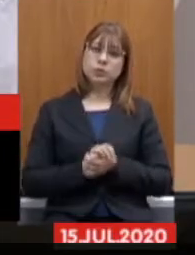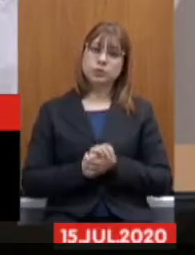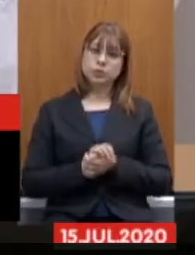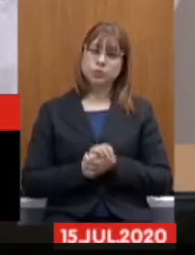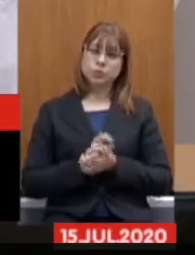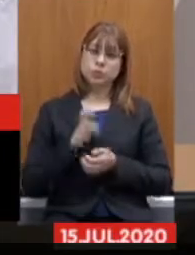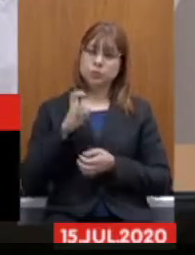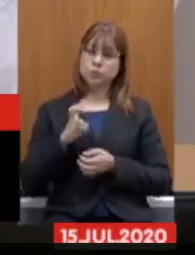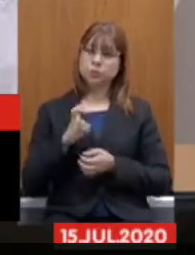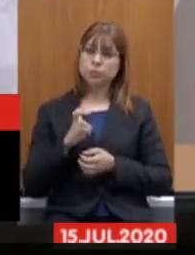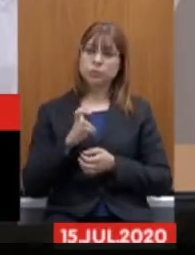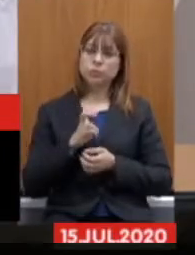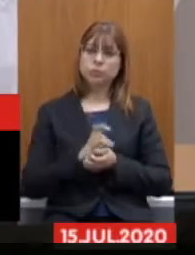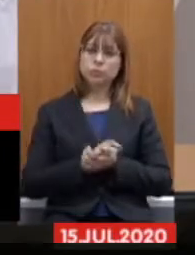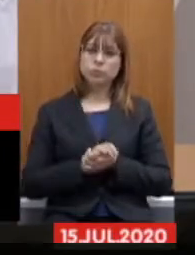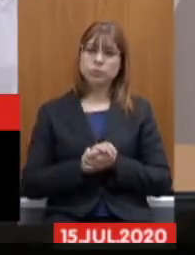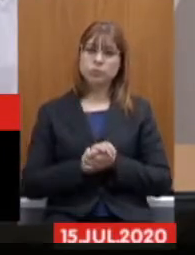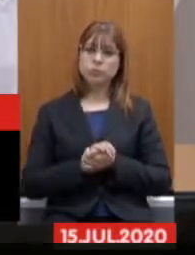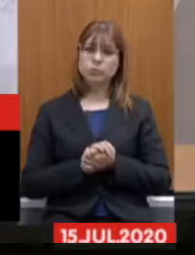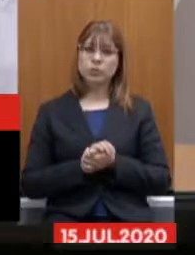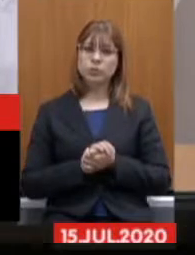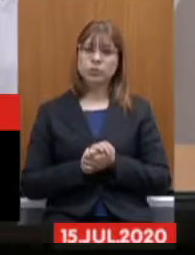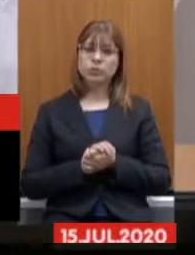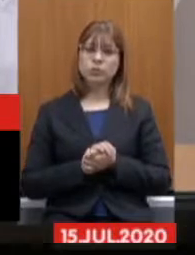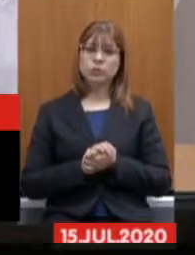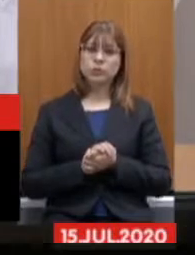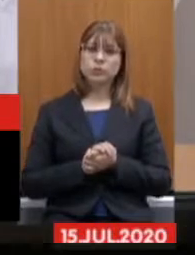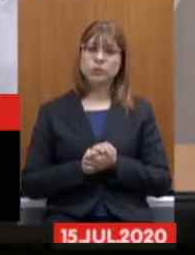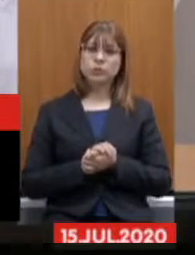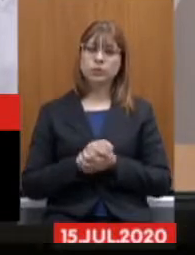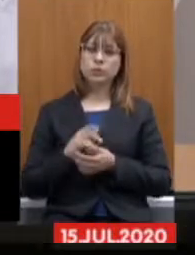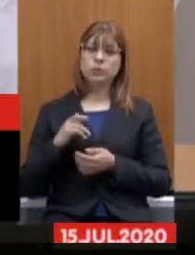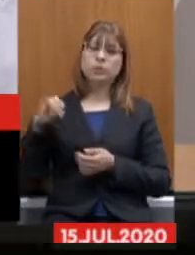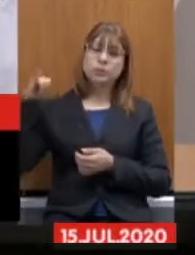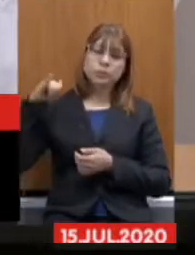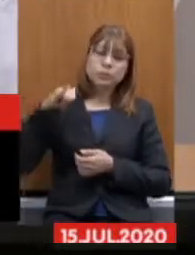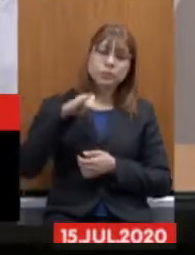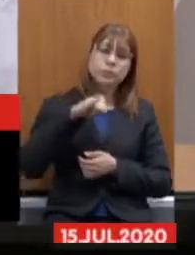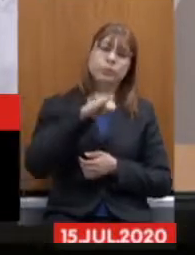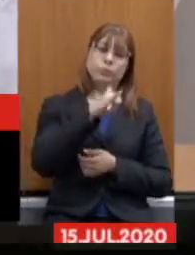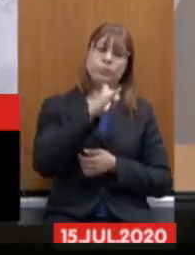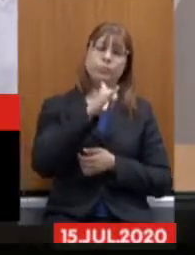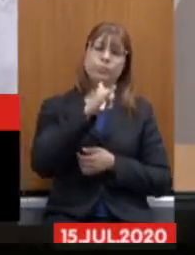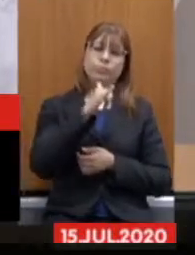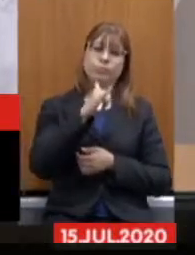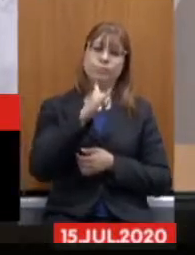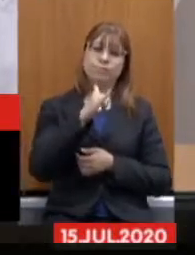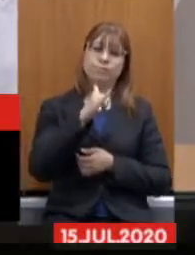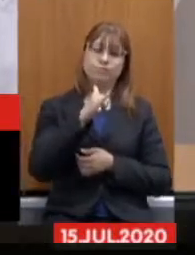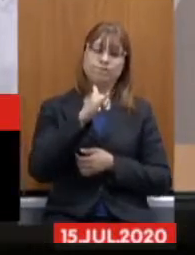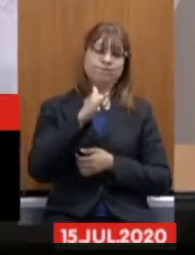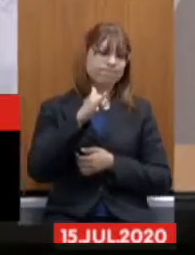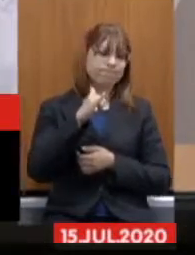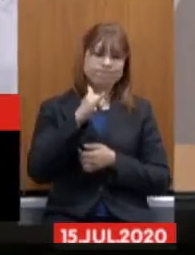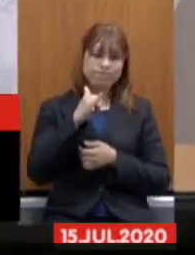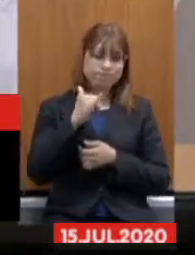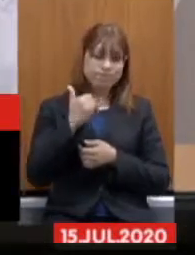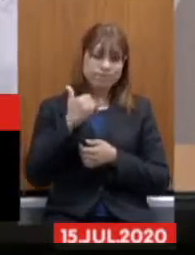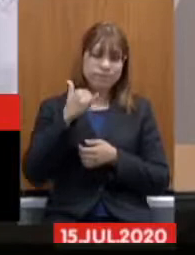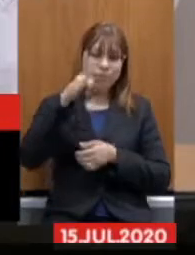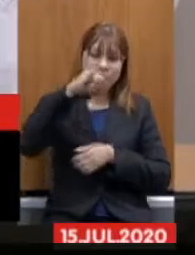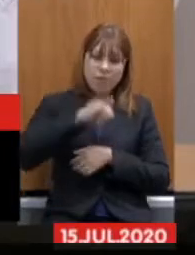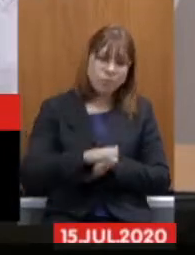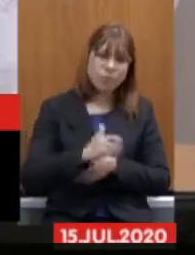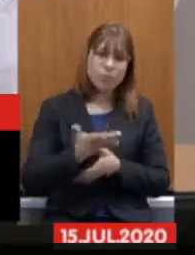lotados bom então é na verdade essa semana tem sido a semana mais letal no país inteiro